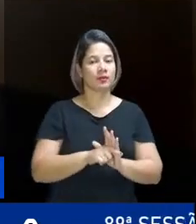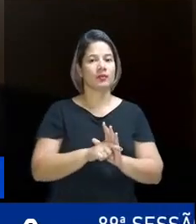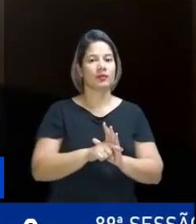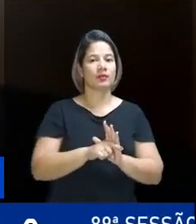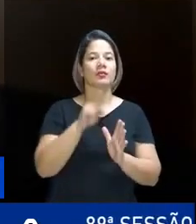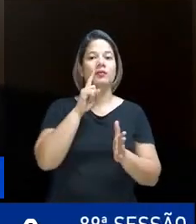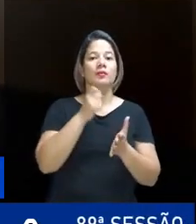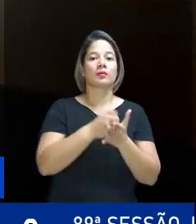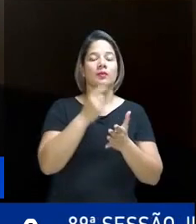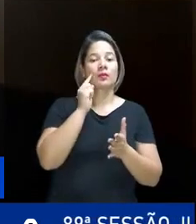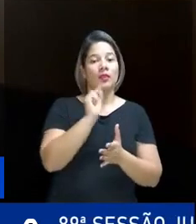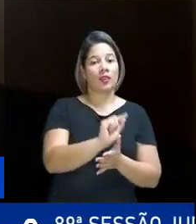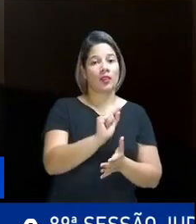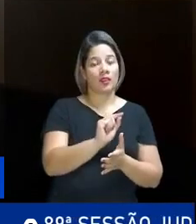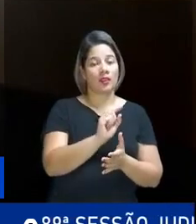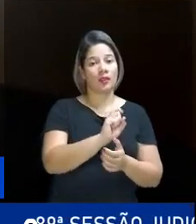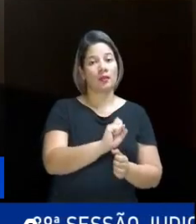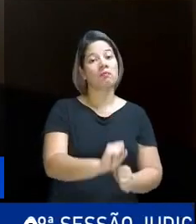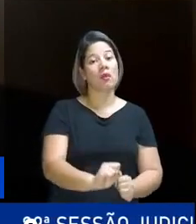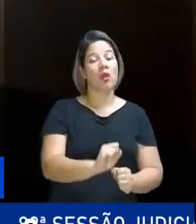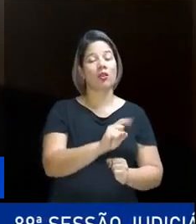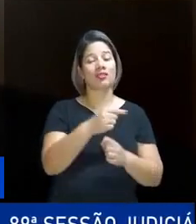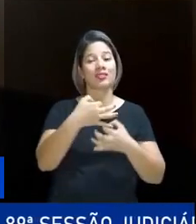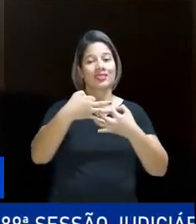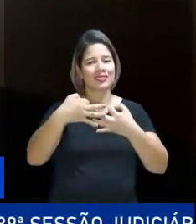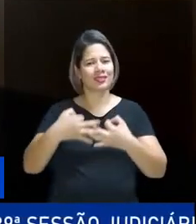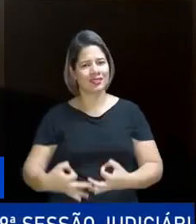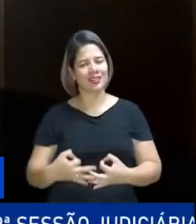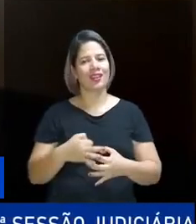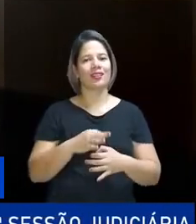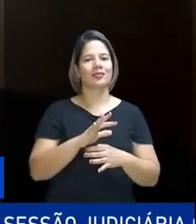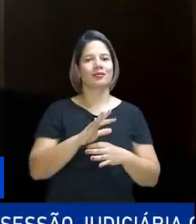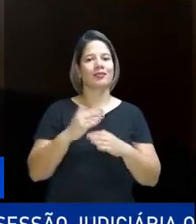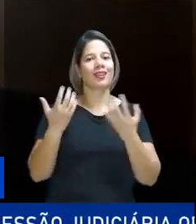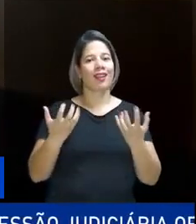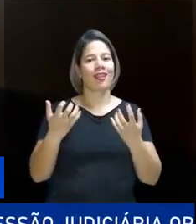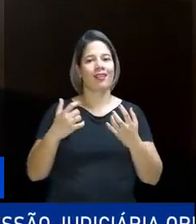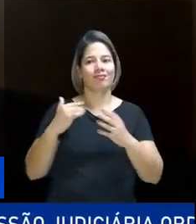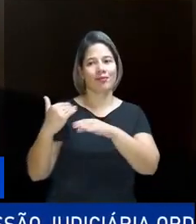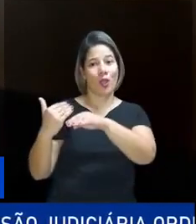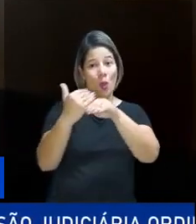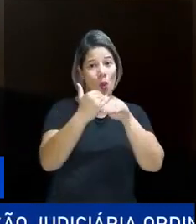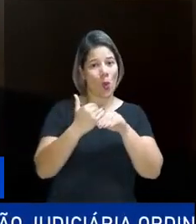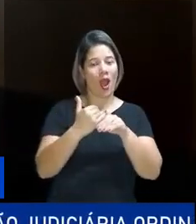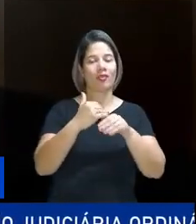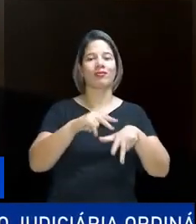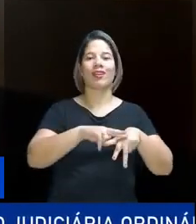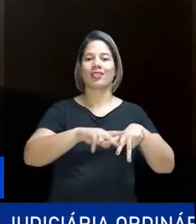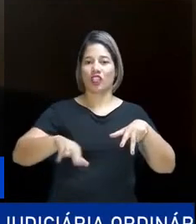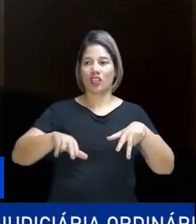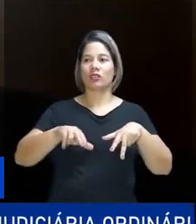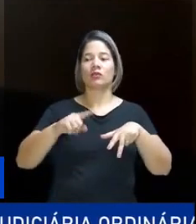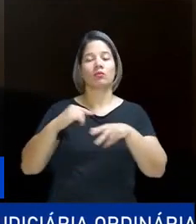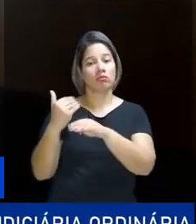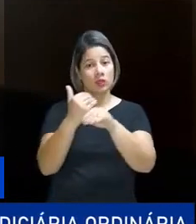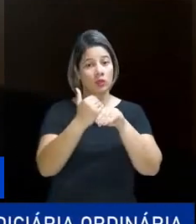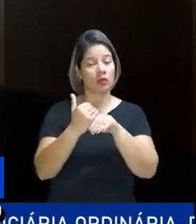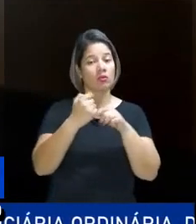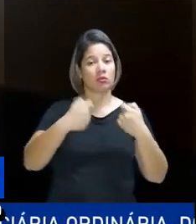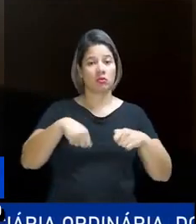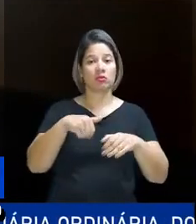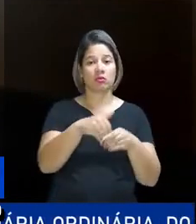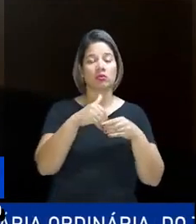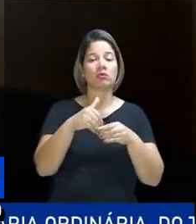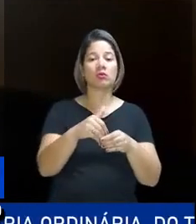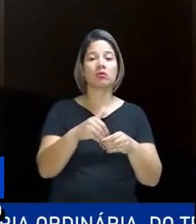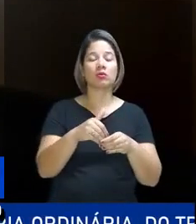obstáculo para a eficácia da política pública que visa fomentar a igualdade de gênero no âmbito do processo eleitoral.